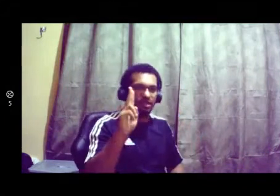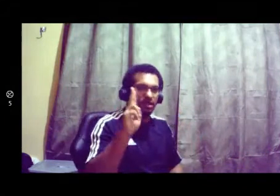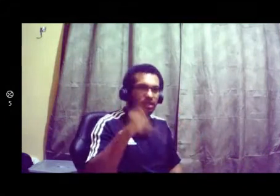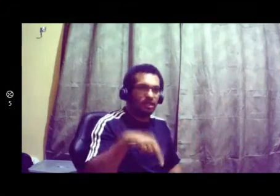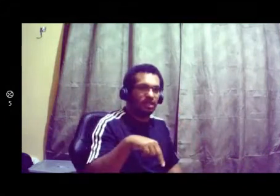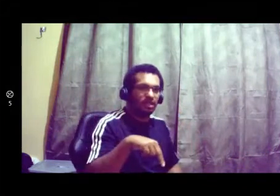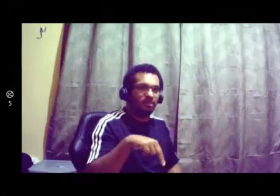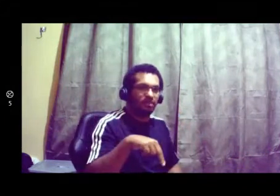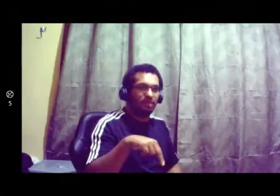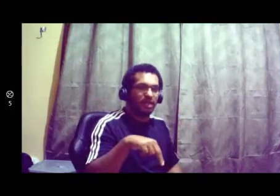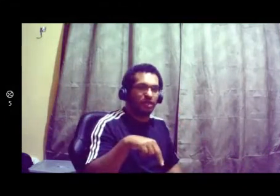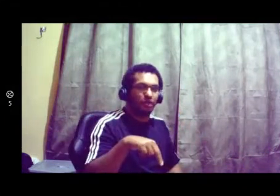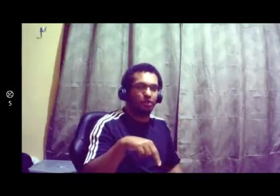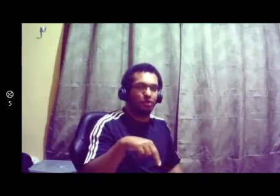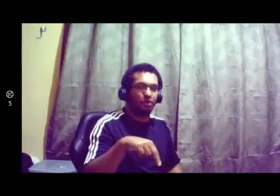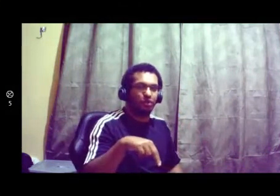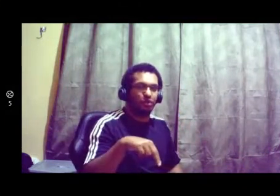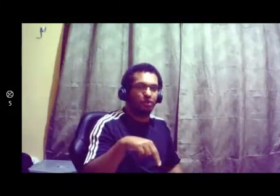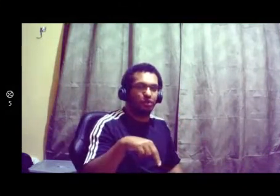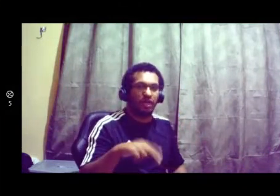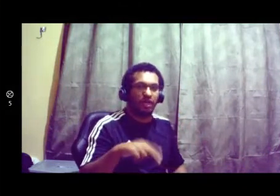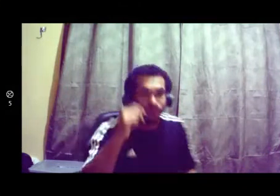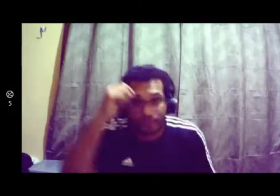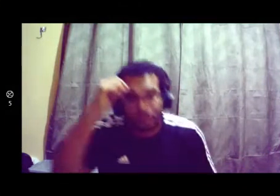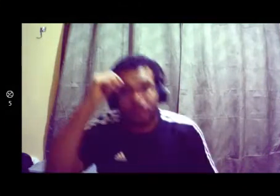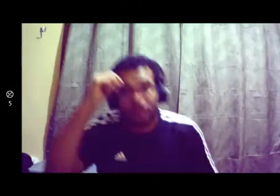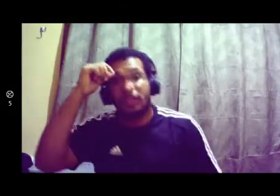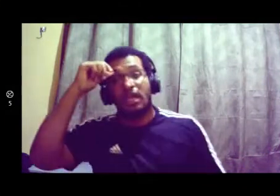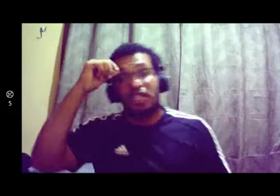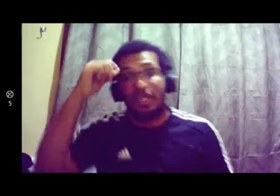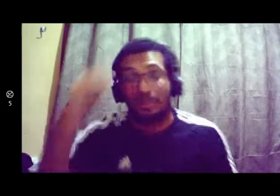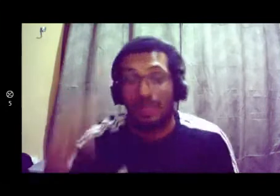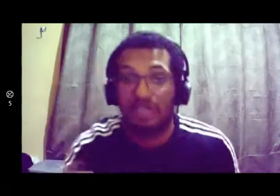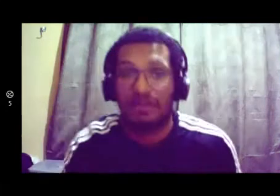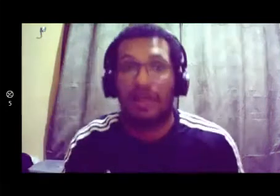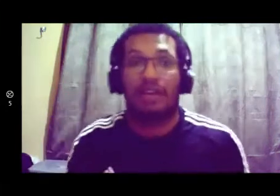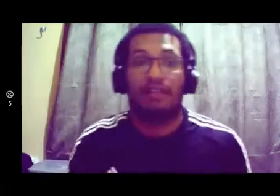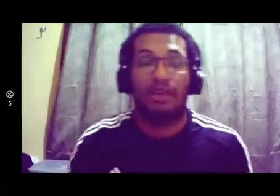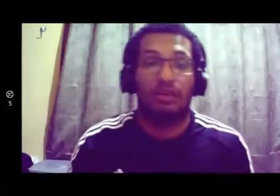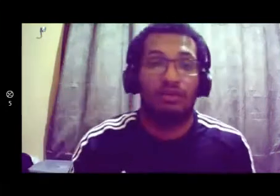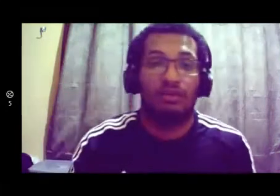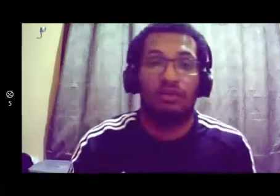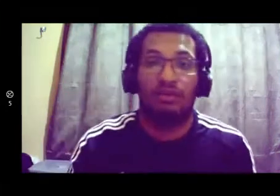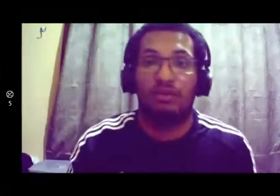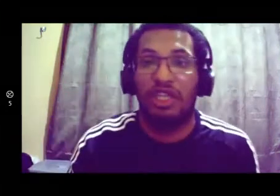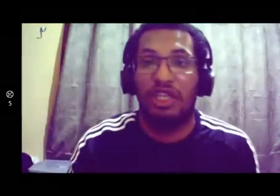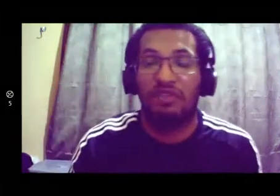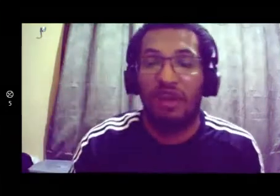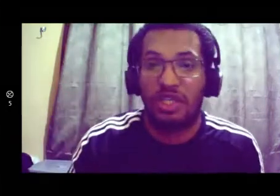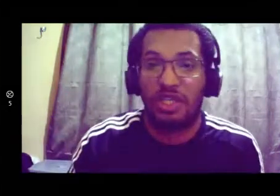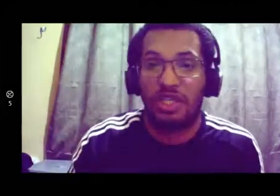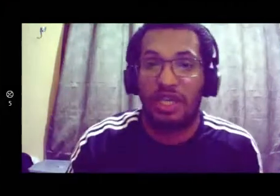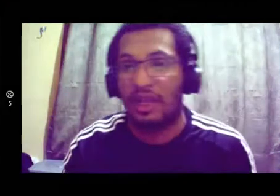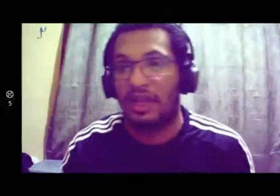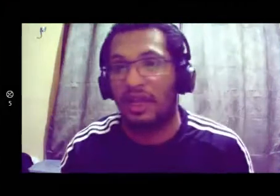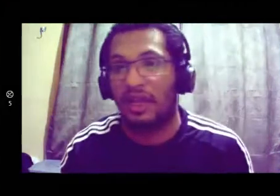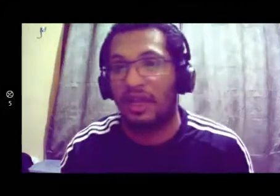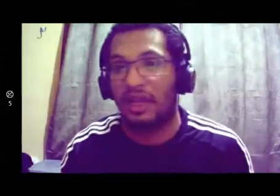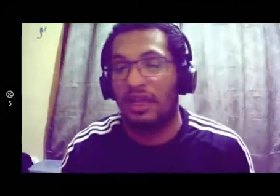cima e termina para baixo. Nunca. Já tem mais a ver com um advérbio de